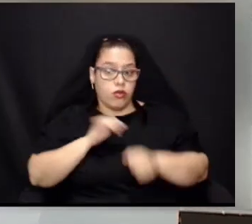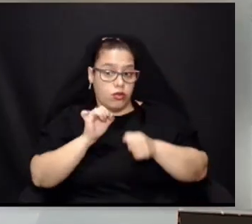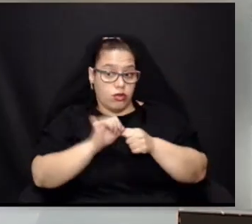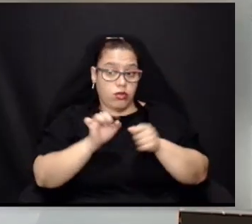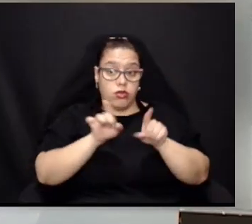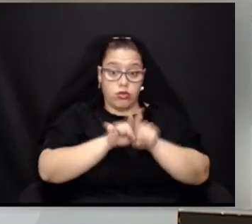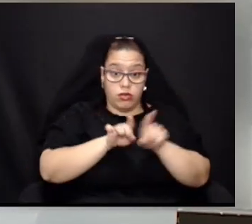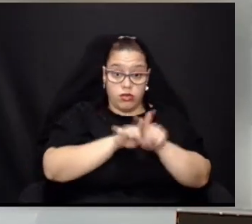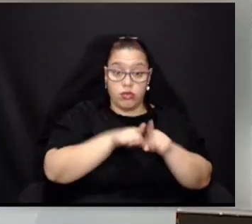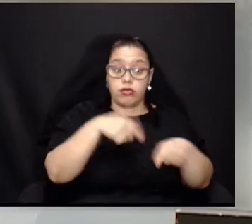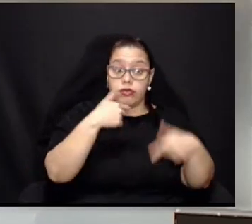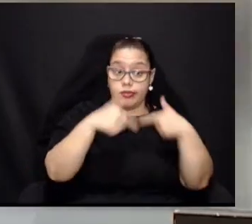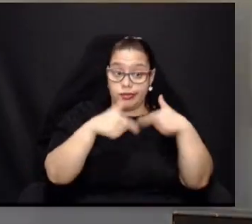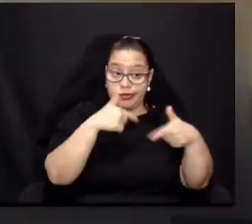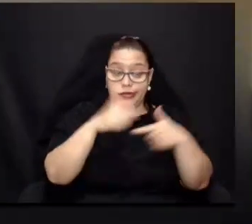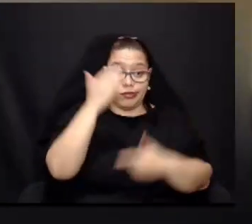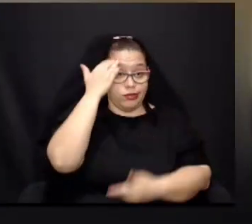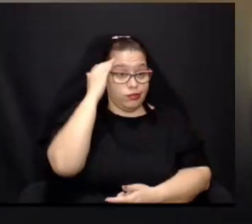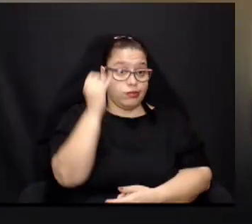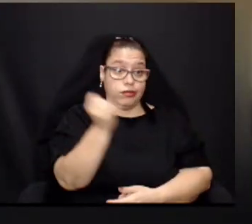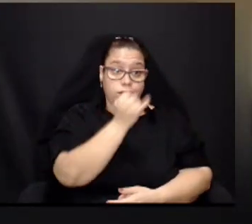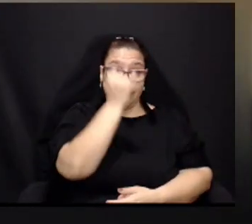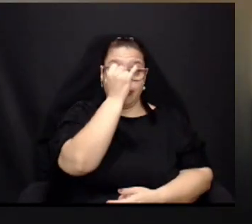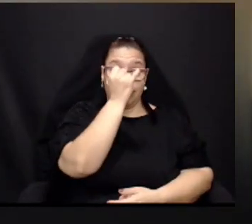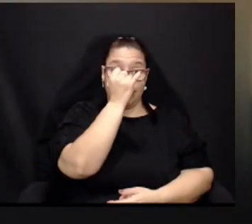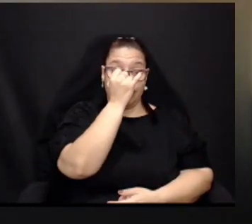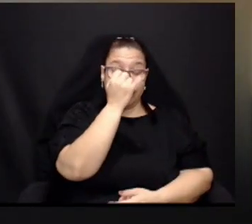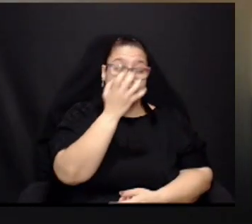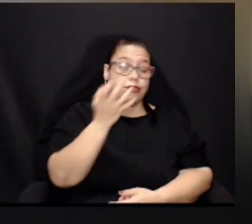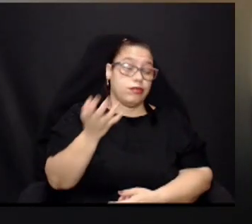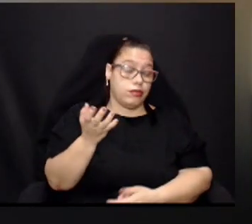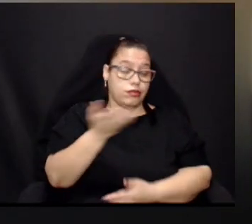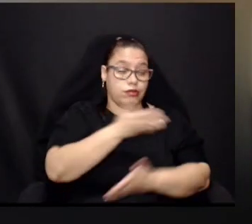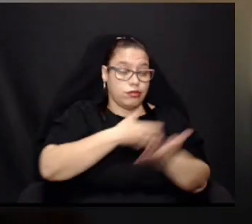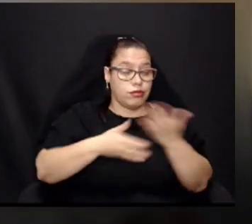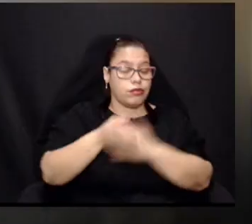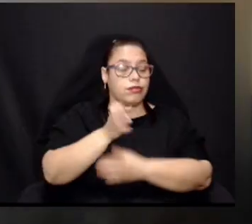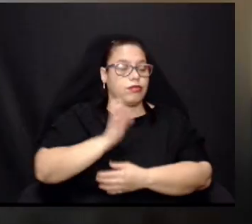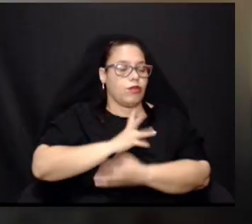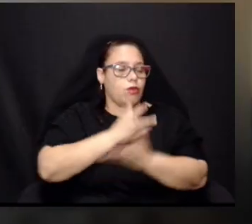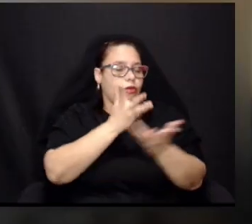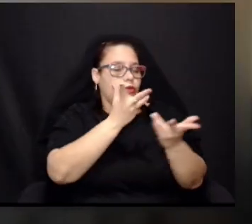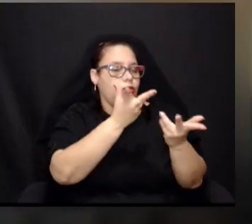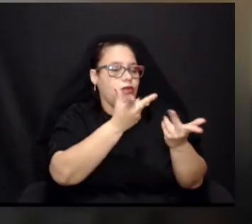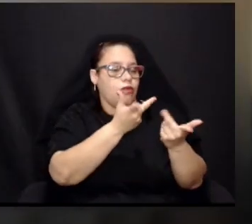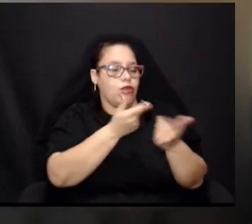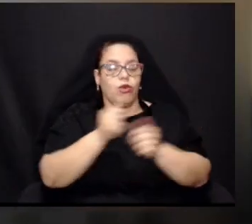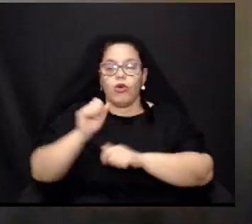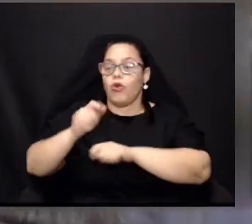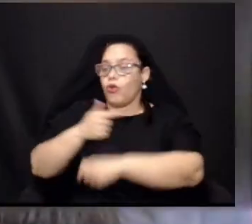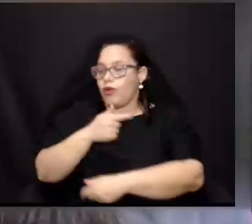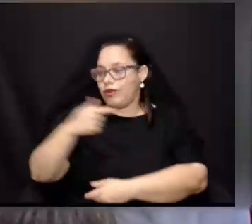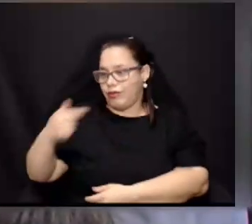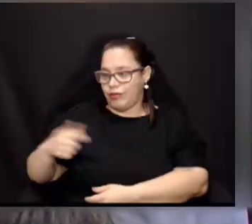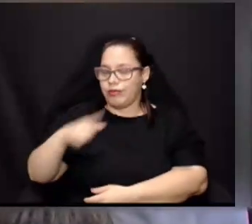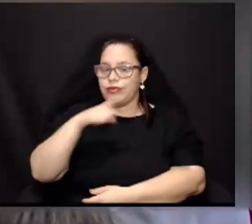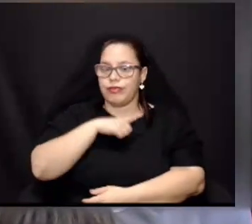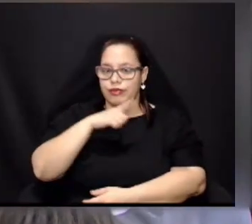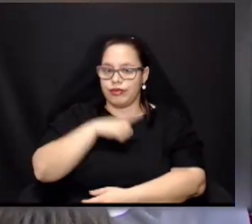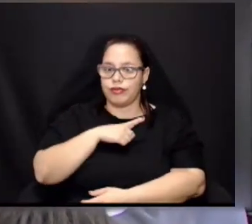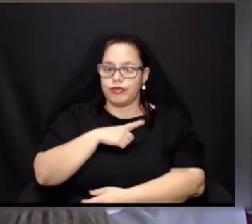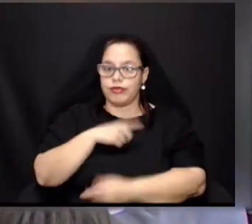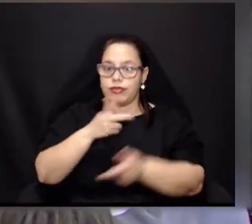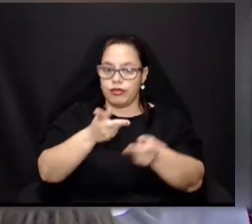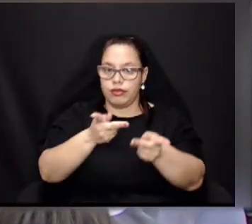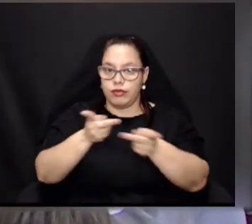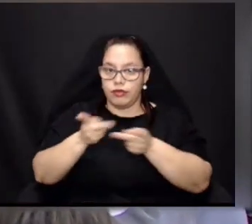trabalho, entendem a importância dele, então acaba sendo uma troca muito rica. E quase toda semana tem as visitas do Câmara Educa,